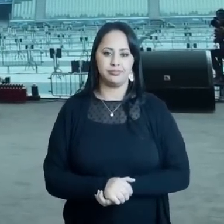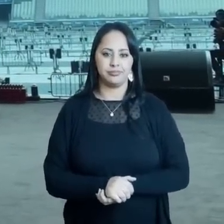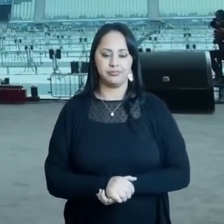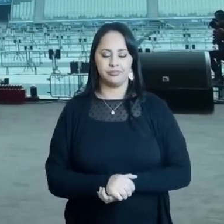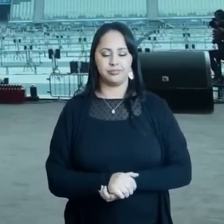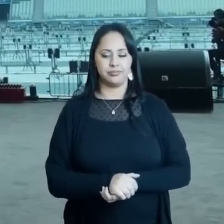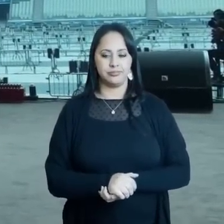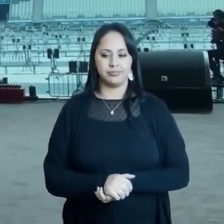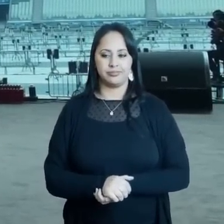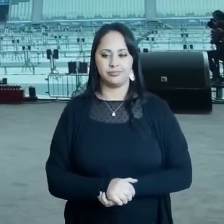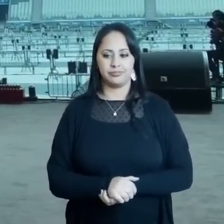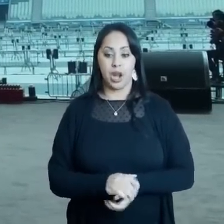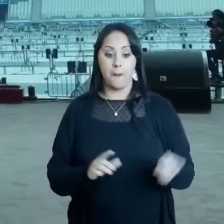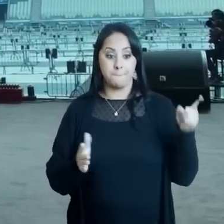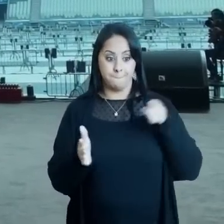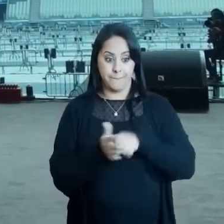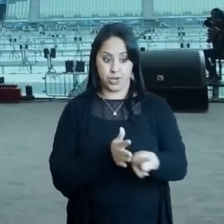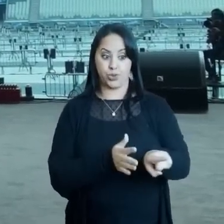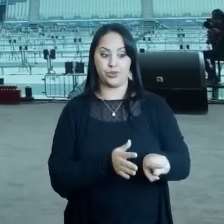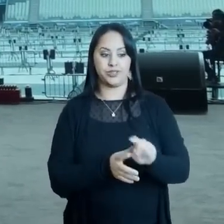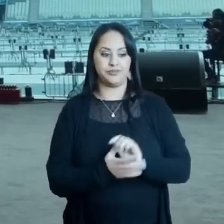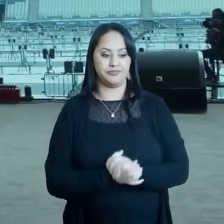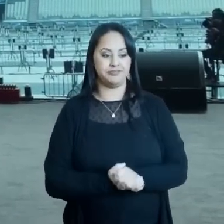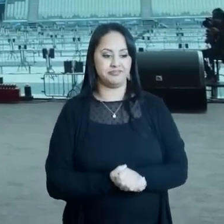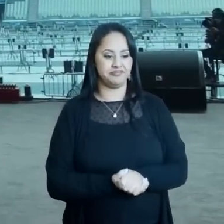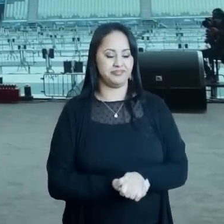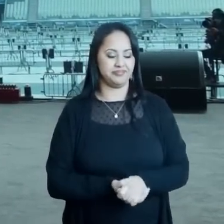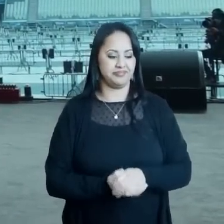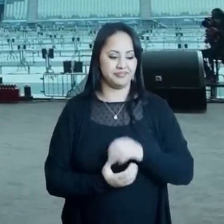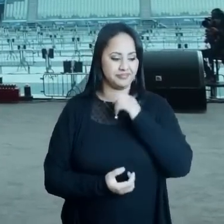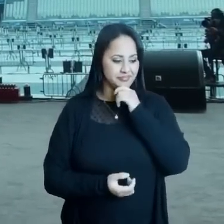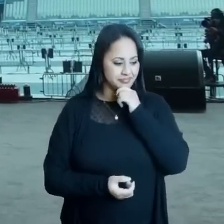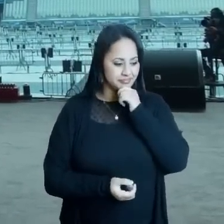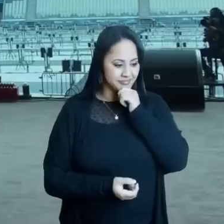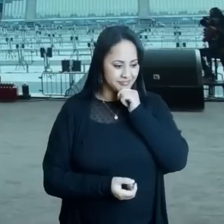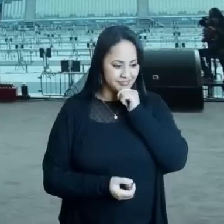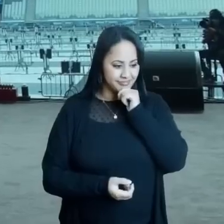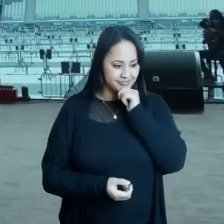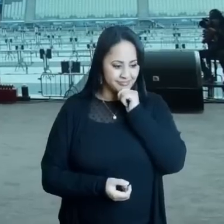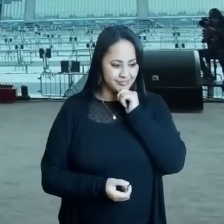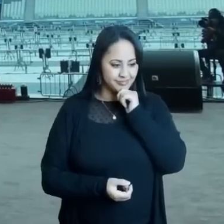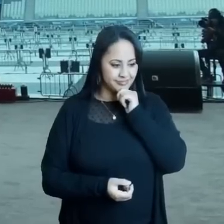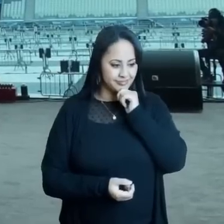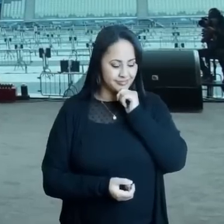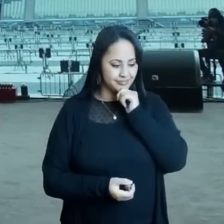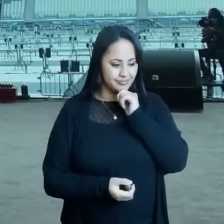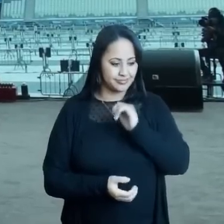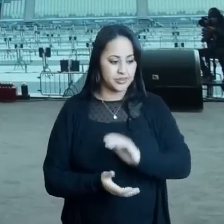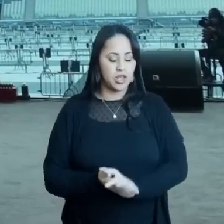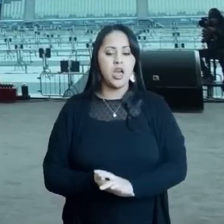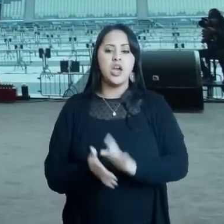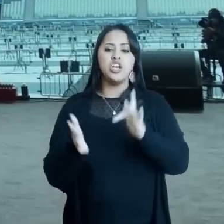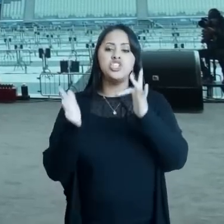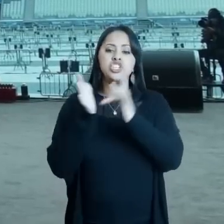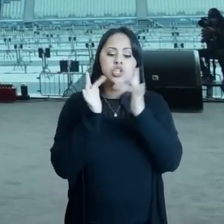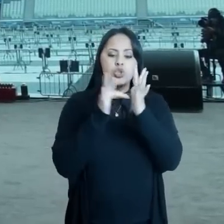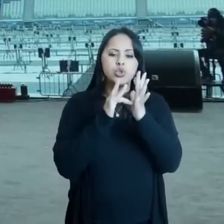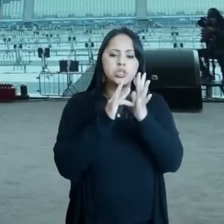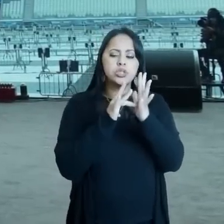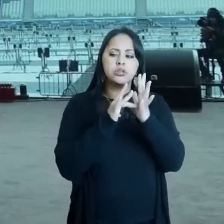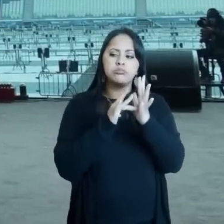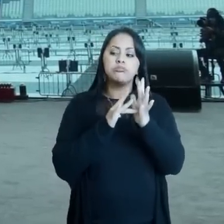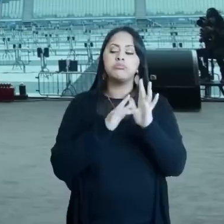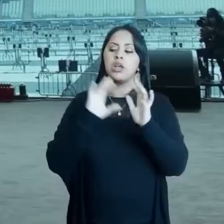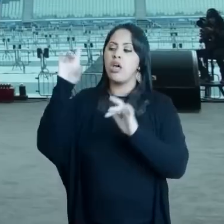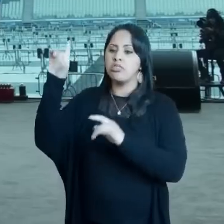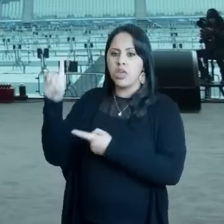Essa pergunta aqui é... Manda aí. Diferente. Diferente? Sumiu. Jesus e Deus,